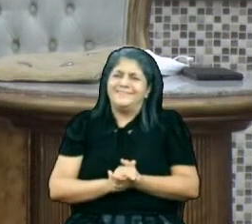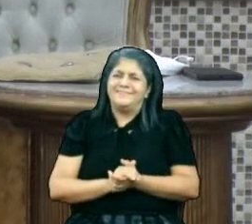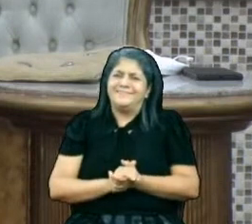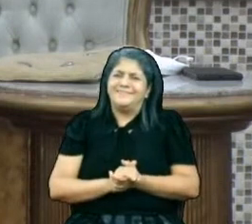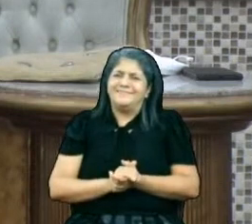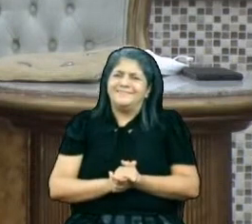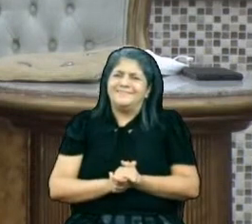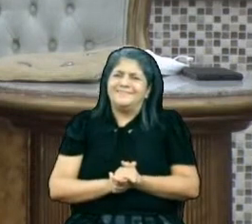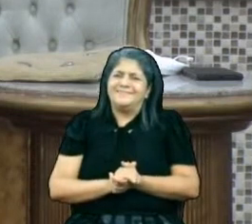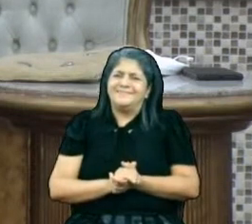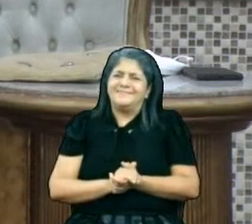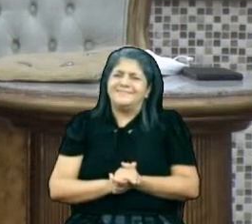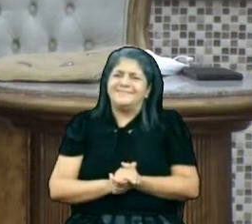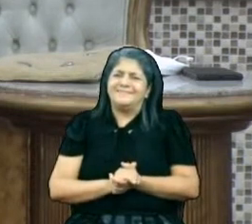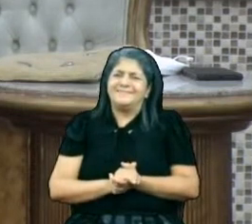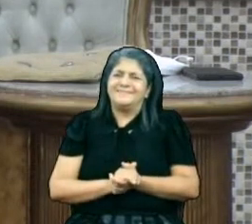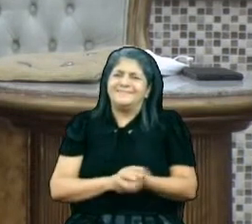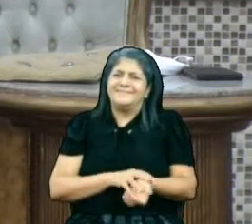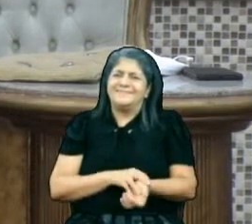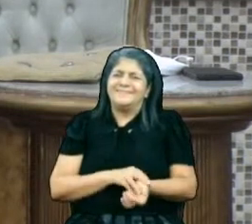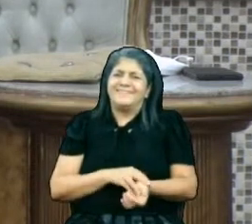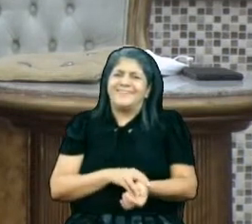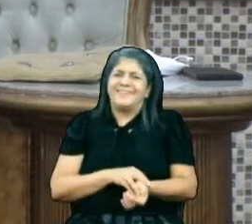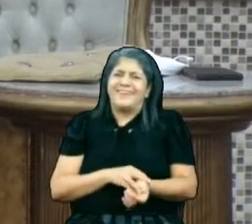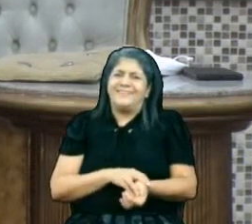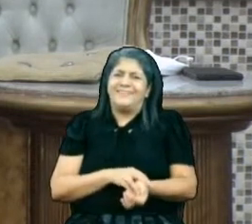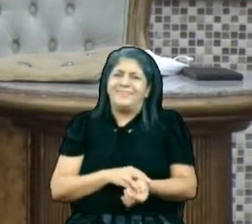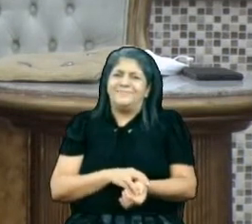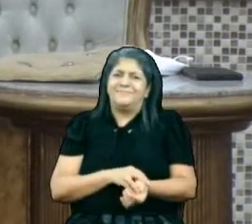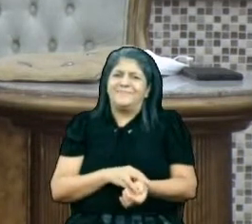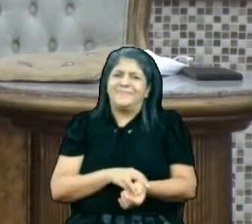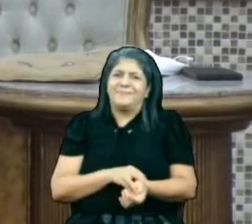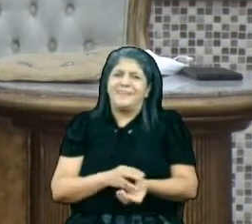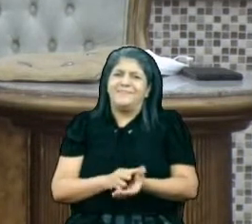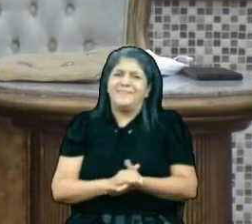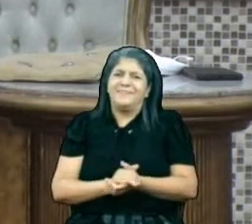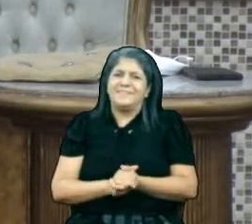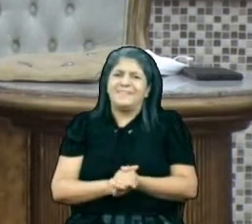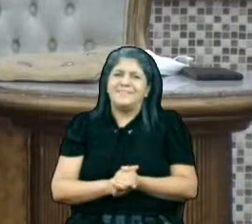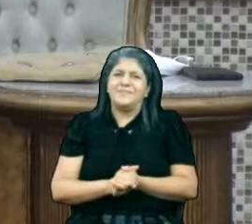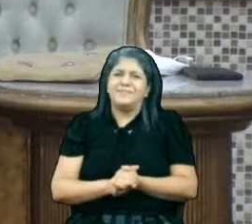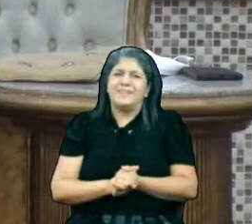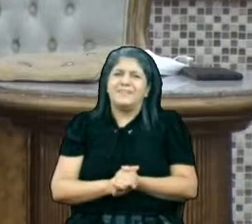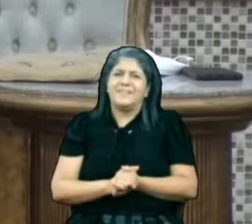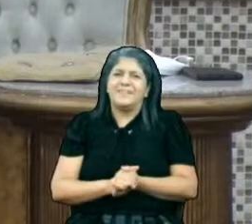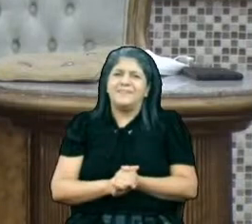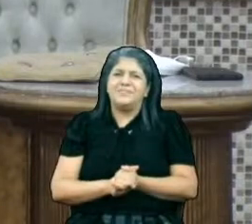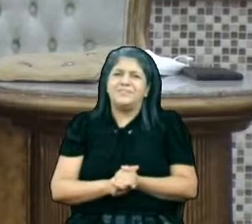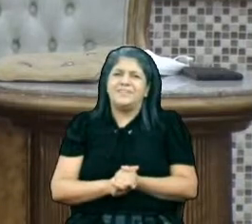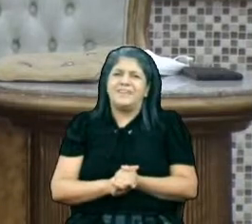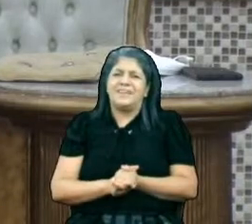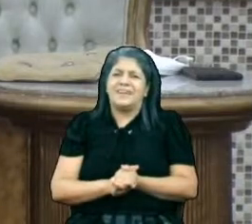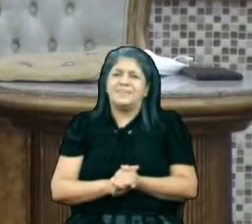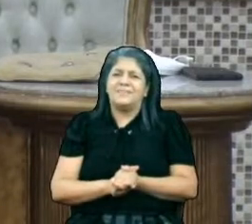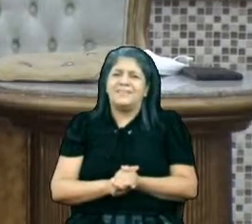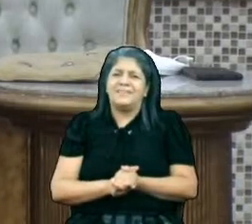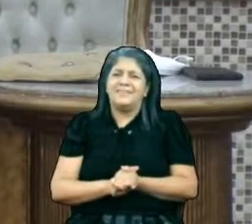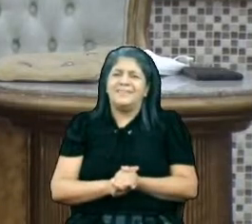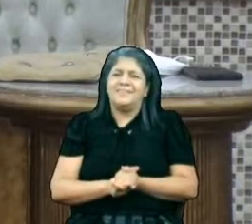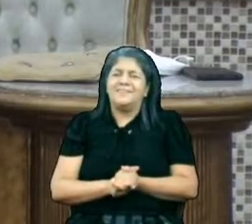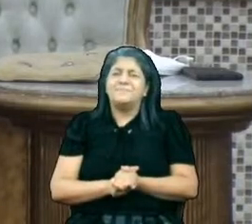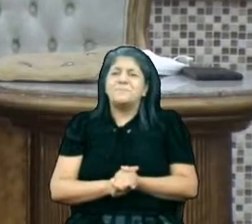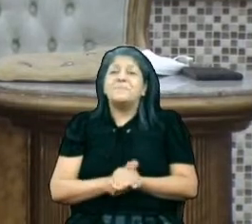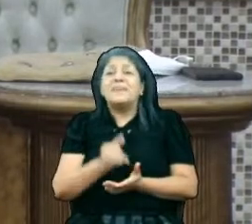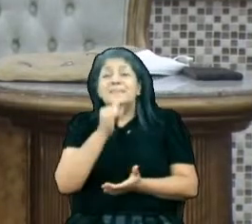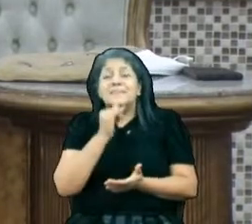Olá eu sou de um tempo eu sou do tempo que nós abrimos a Harpa Cristã e começarmos a cantar ou vamos segundeira